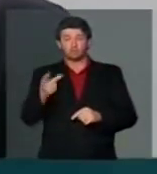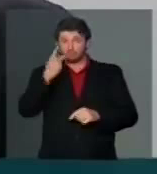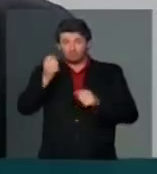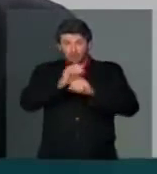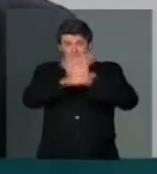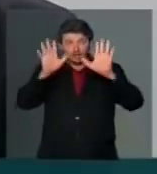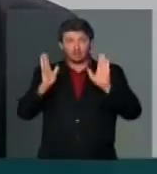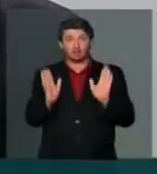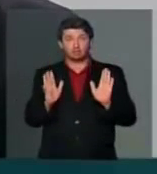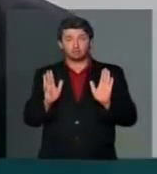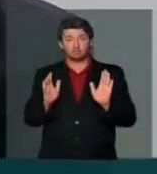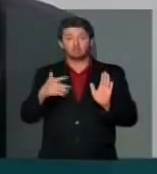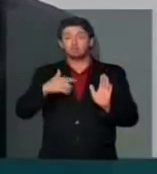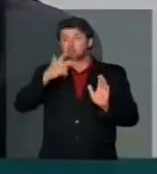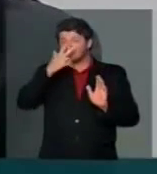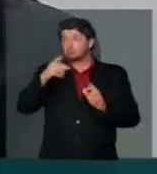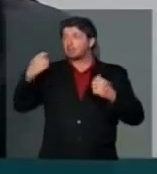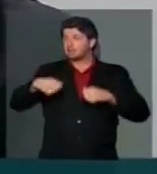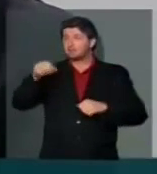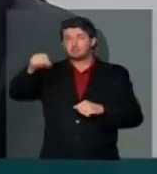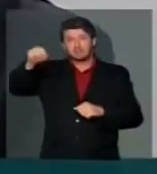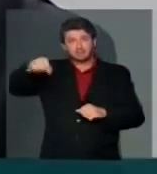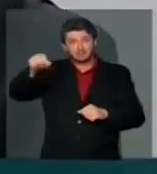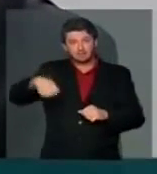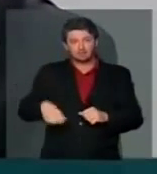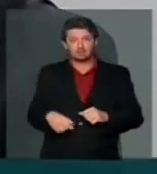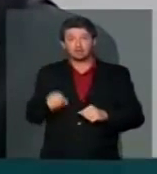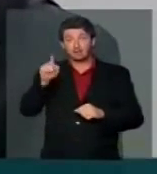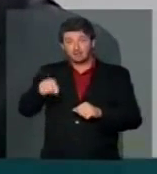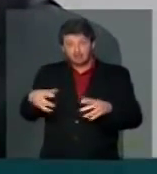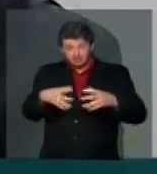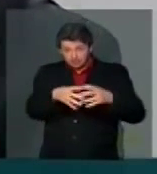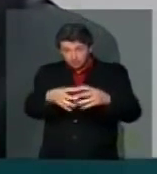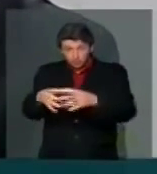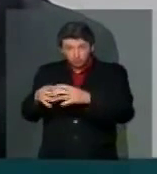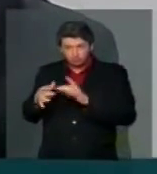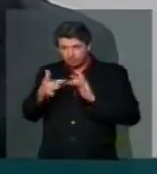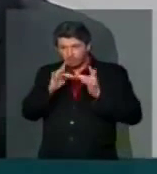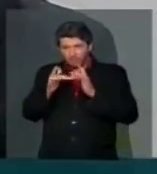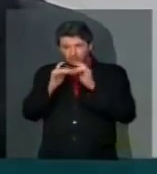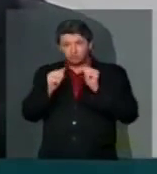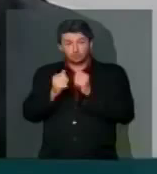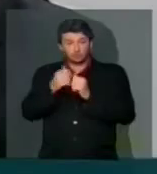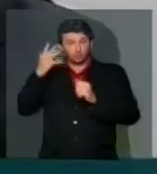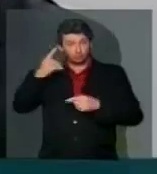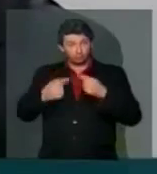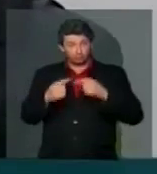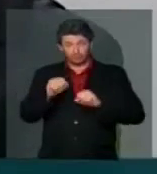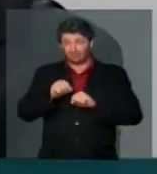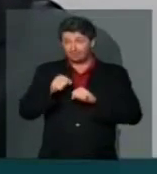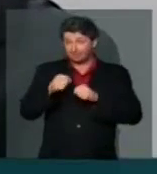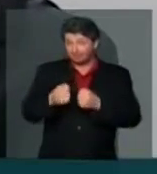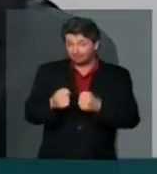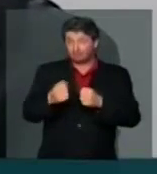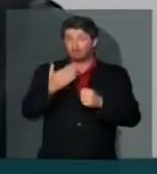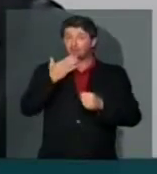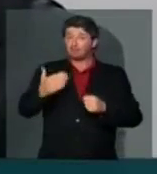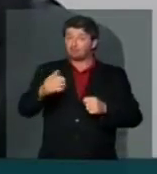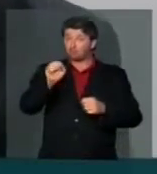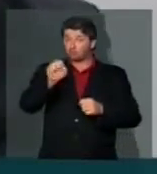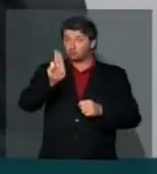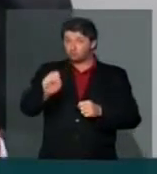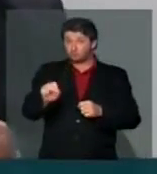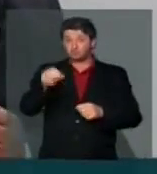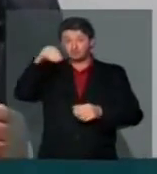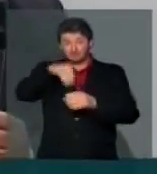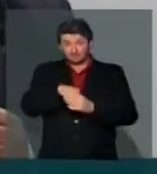claros. E eu acho que é preciso, sim, esses setores articulados com políticas, defendendo políticos como o SUS,